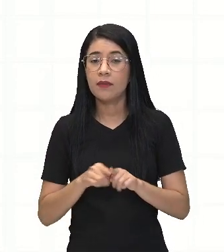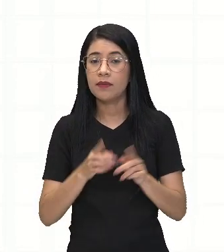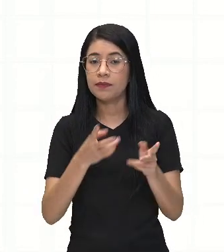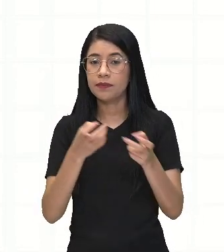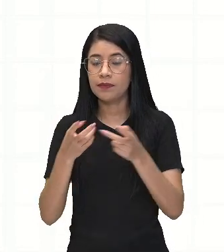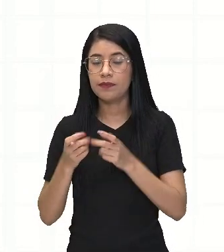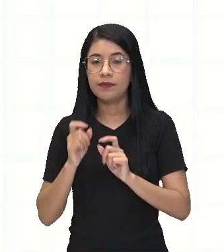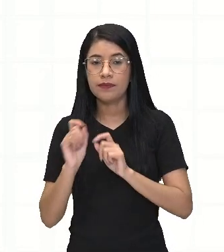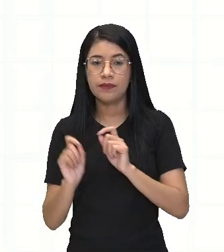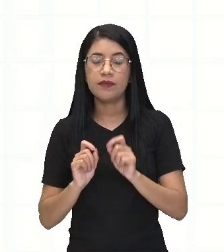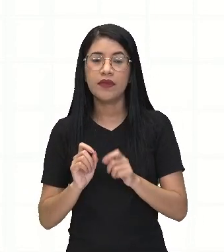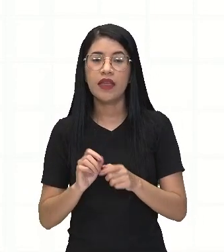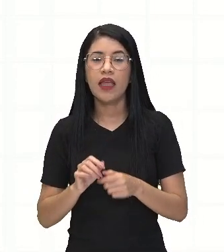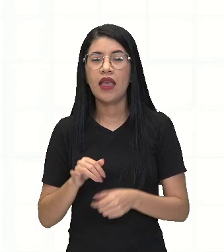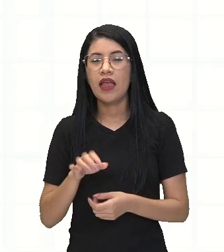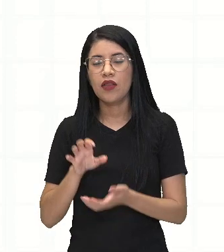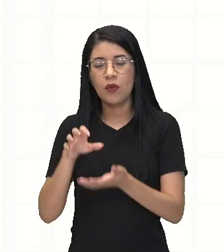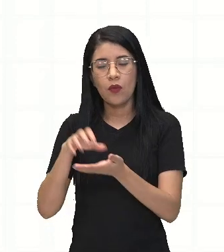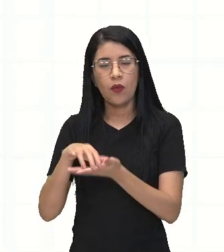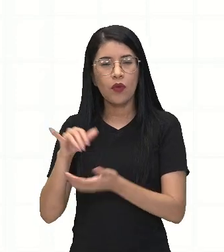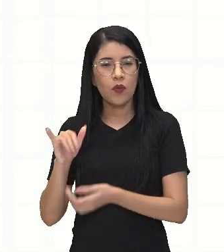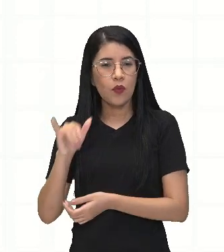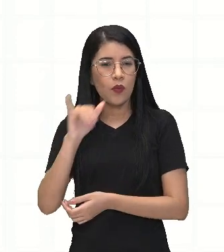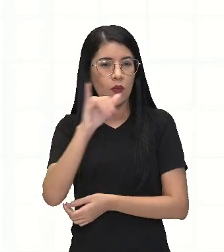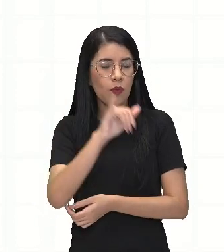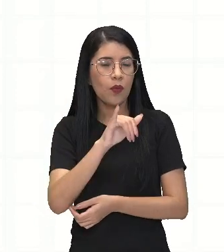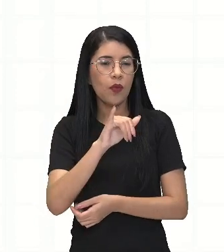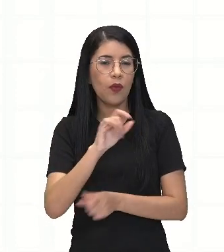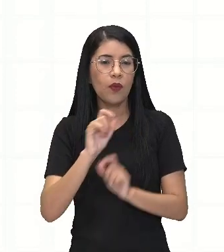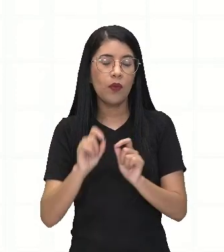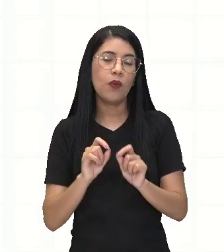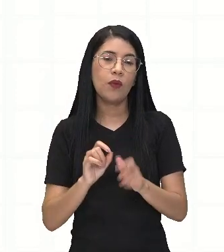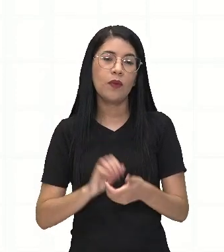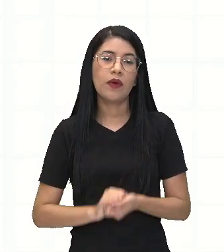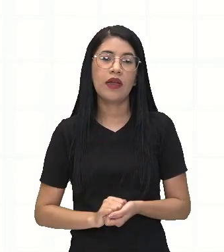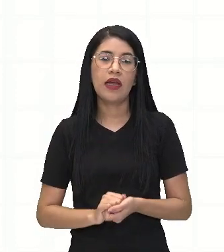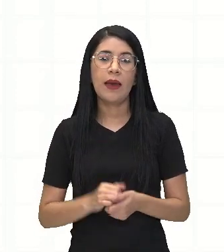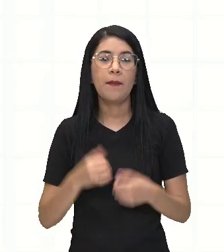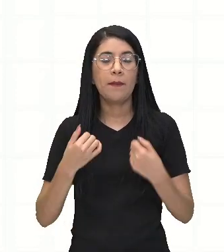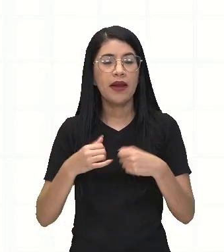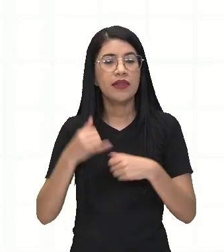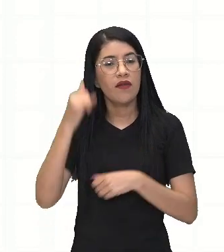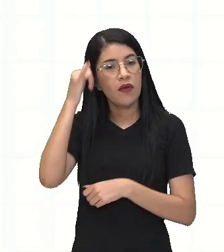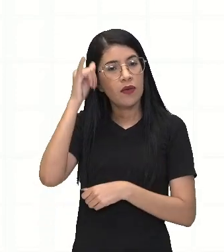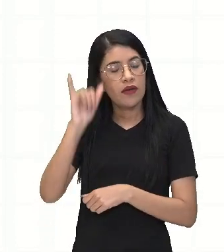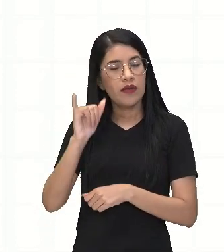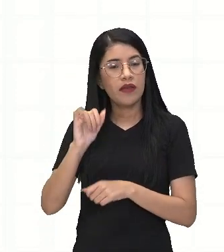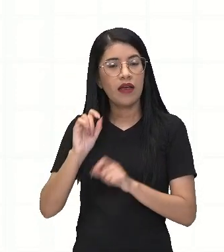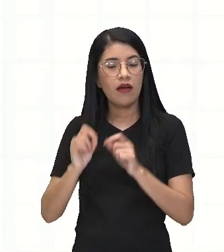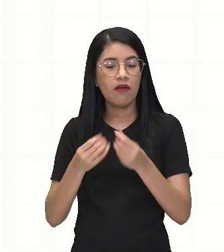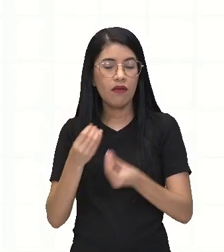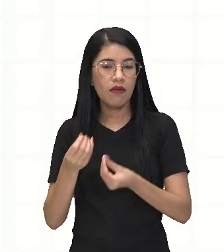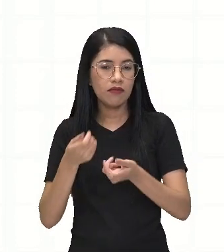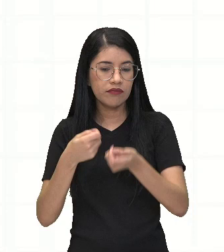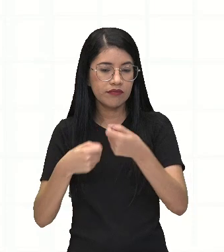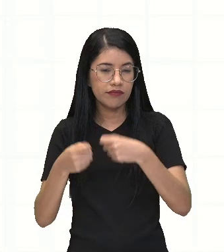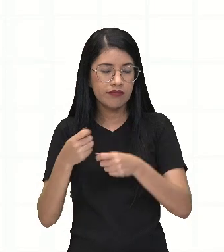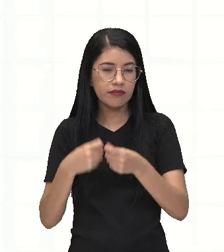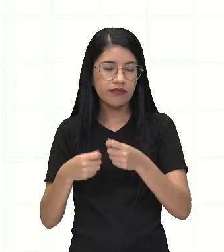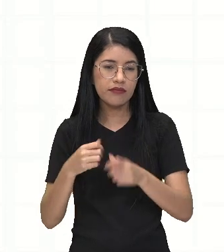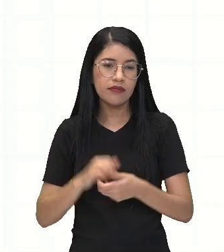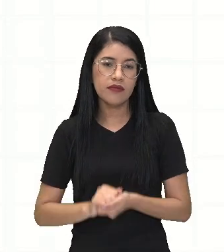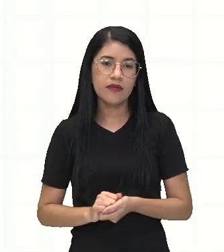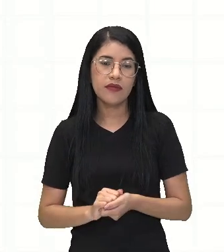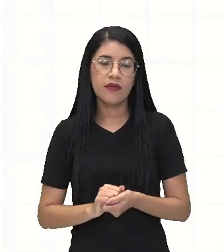nos aeroportos, que medidas severas de controle são adotadas para evitar com